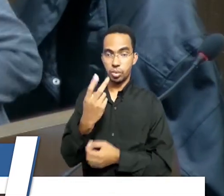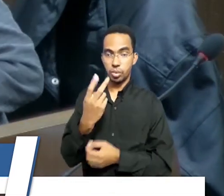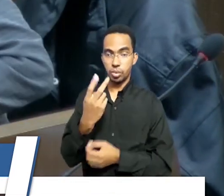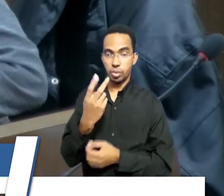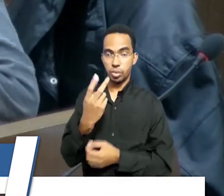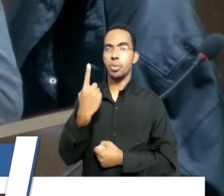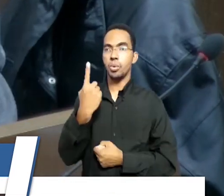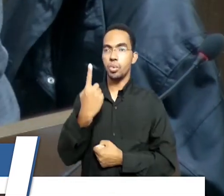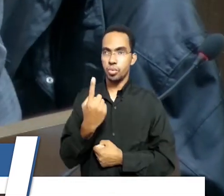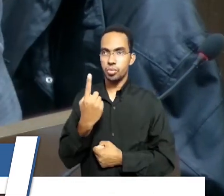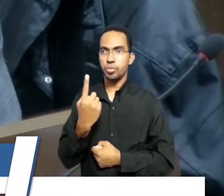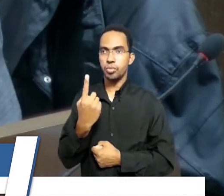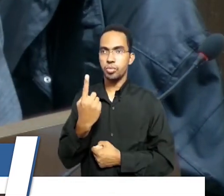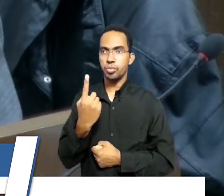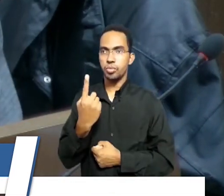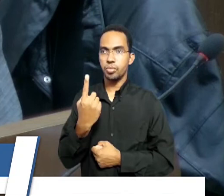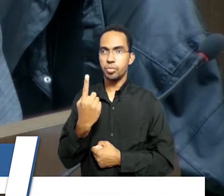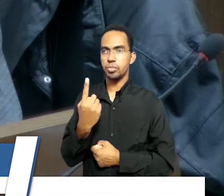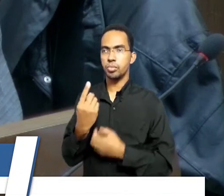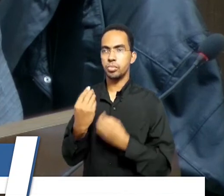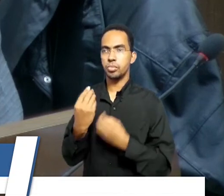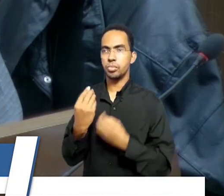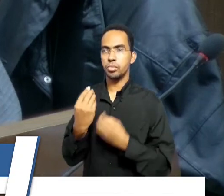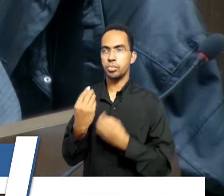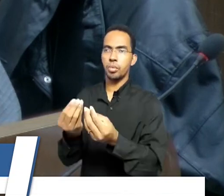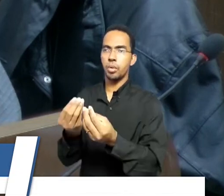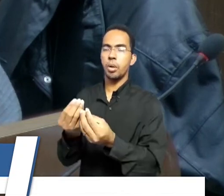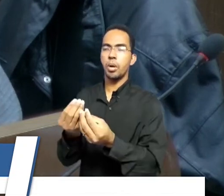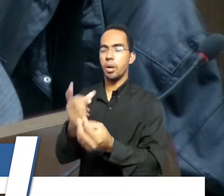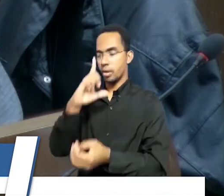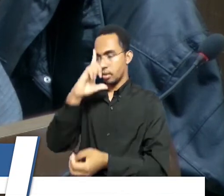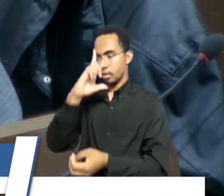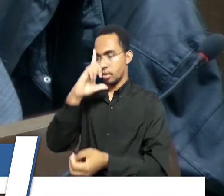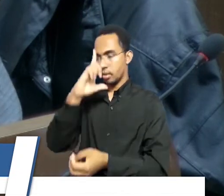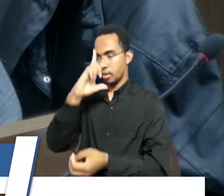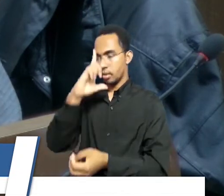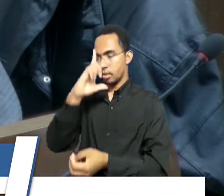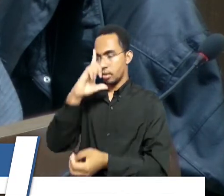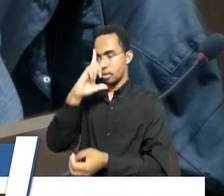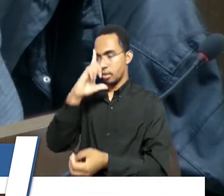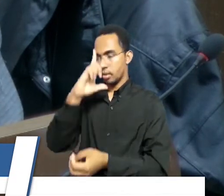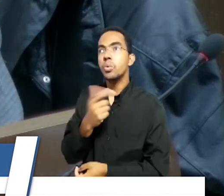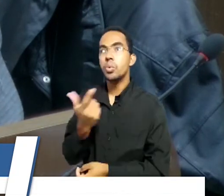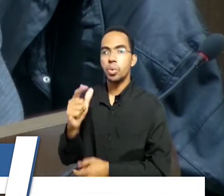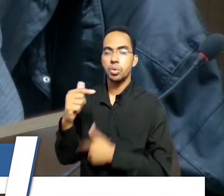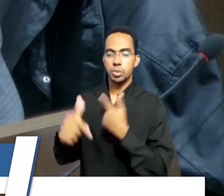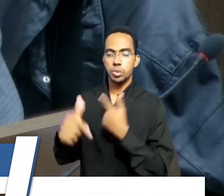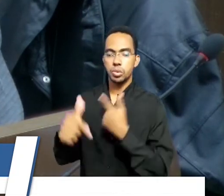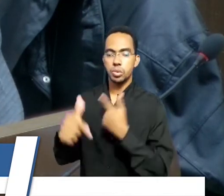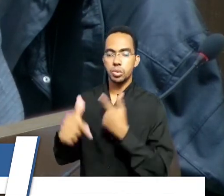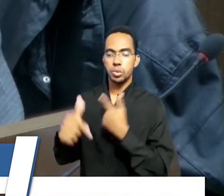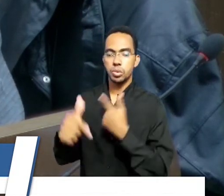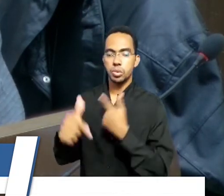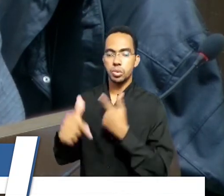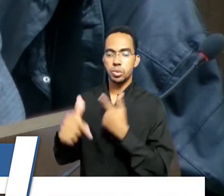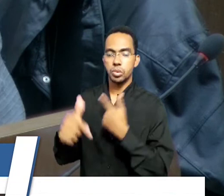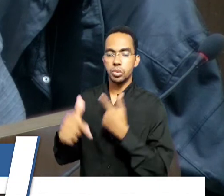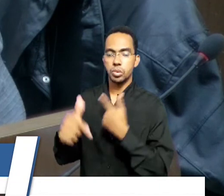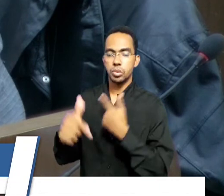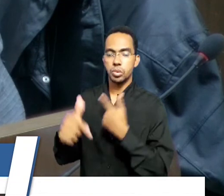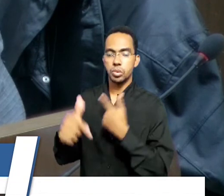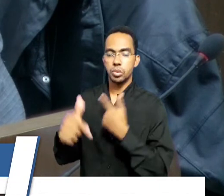destinada, né, Lindsay, à causa animal, que é um outro trabalho também muito importante que a Guarda Municipal desenvolve,